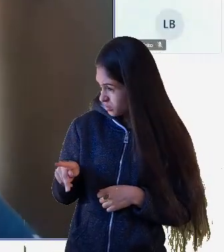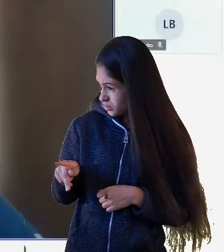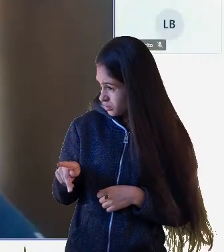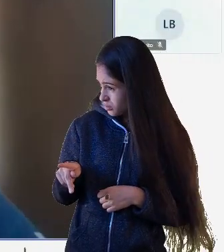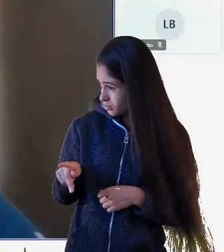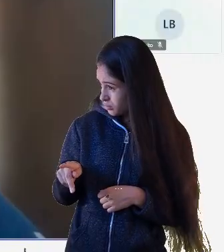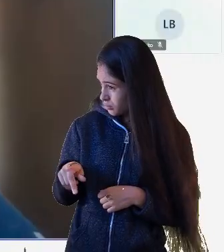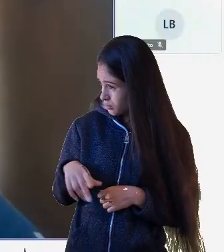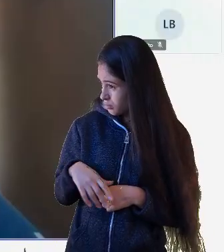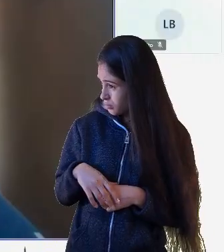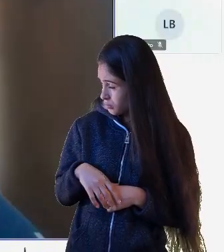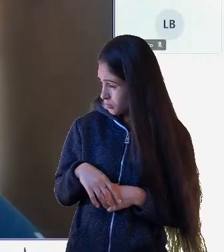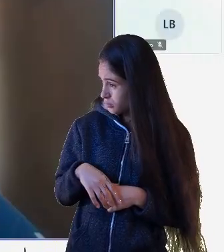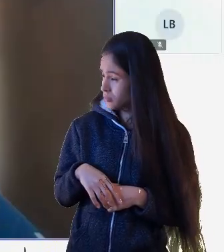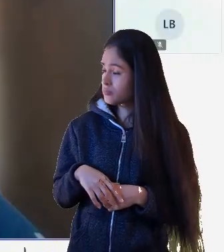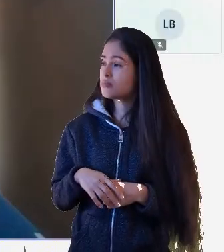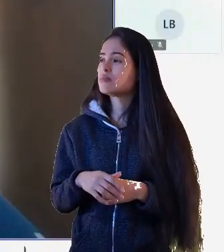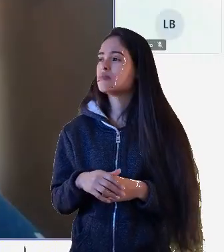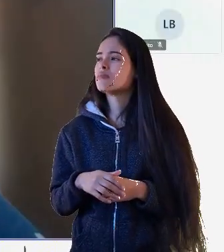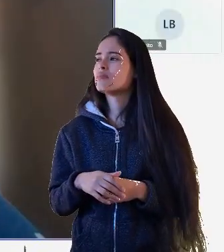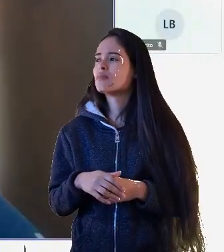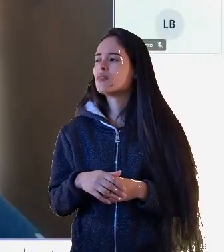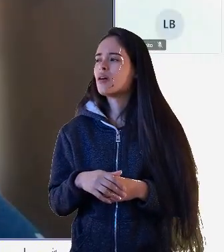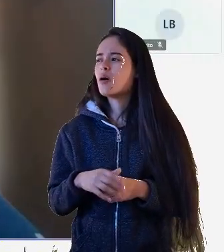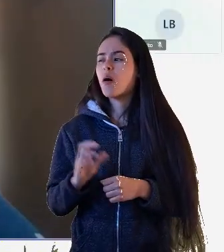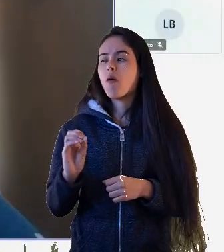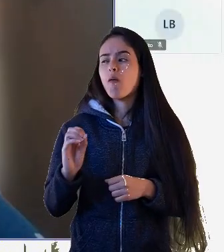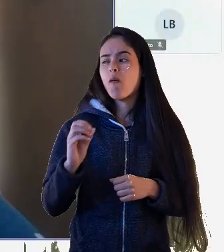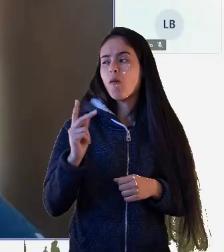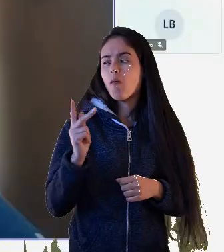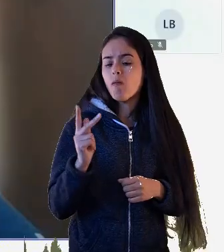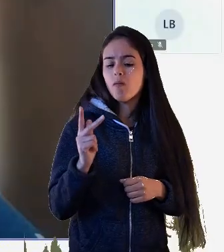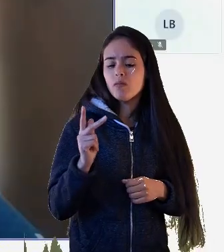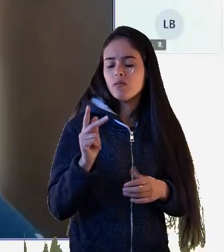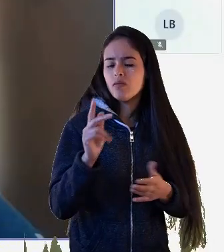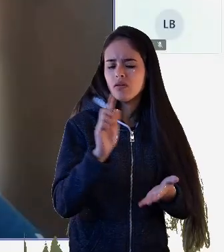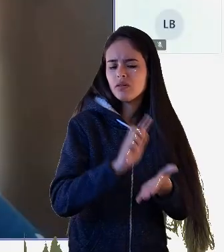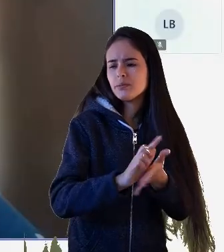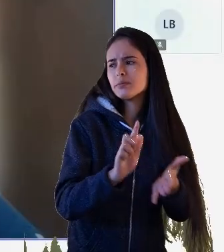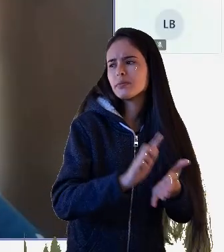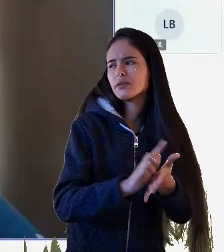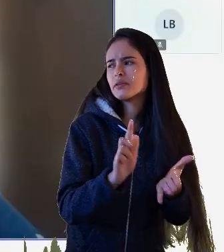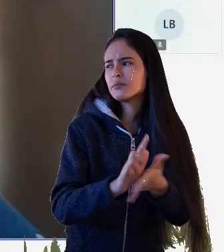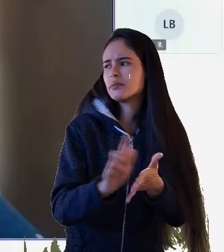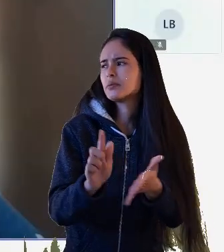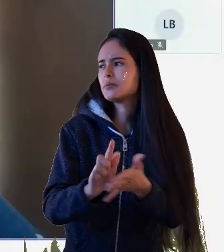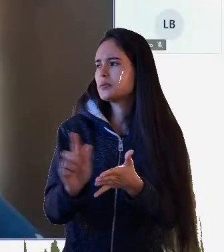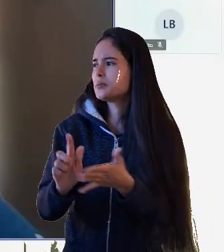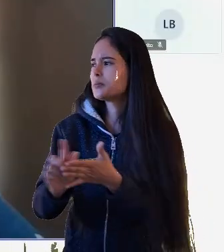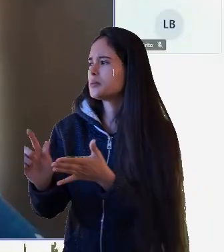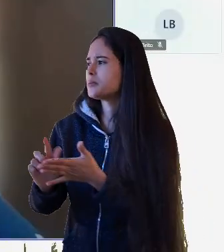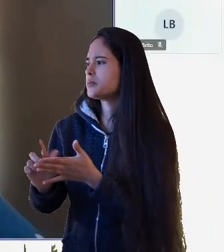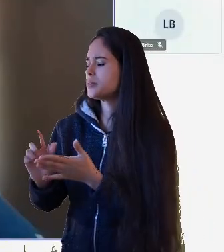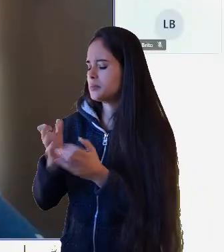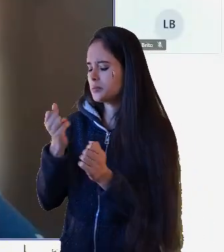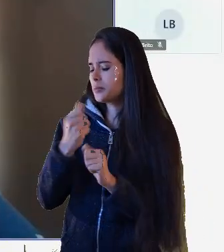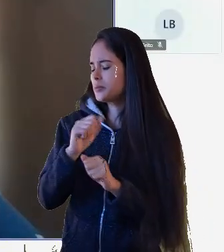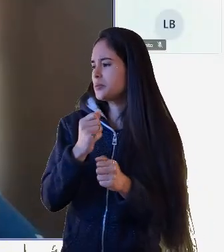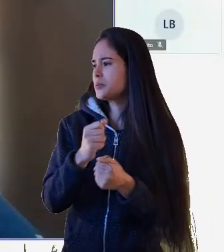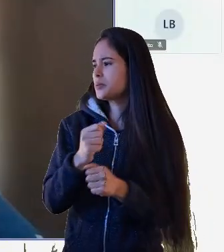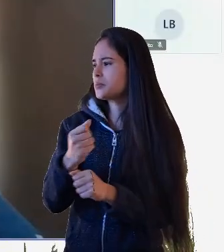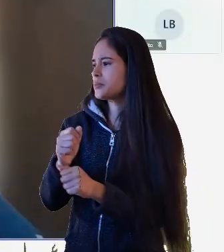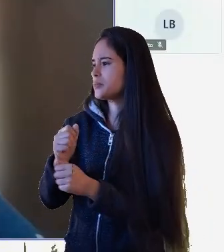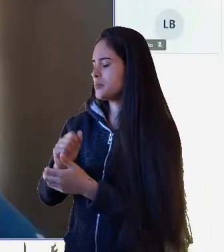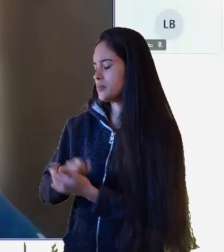brasileiro, né? Que é muito difícil para nós mesmo. E também muda, né? Um dos professores do curso falou isso há pouco tempo nesse curso